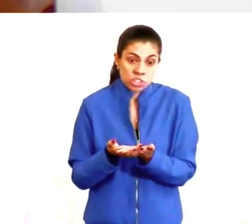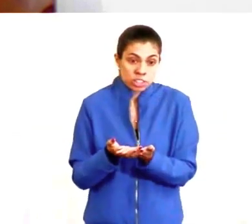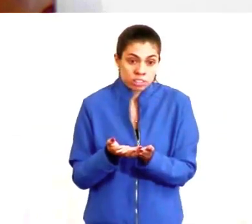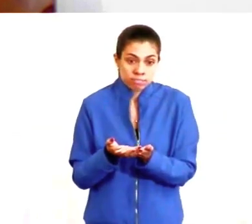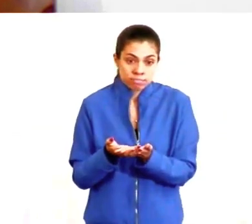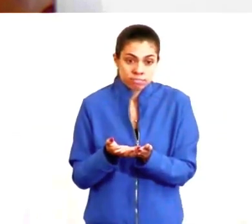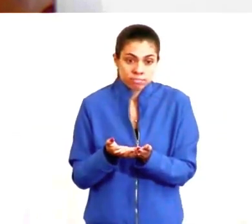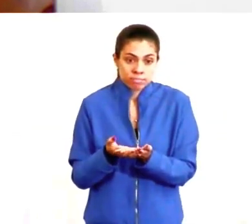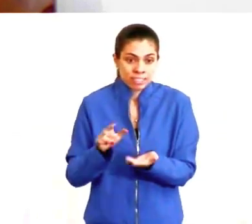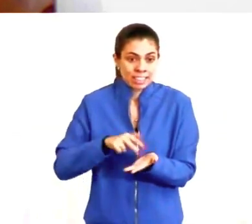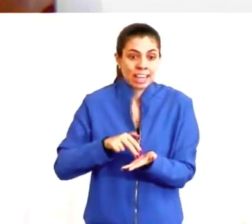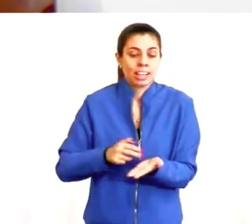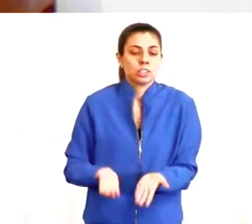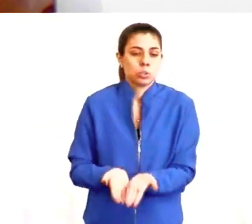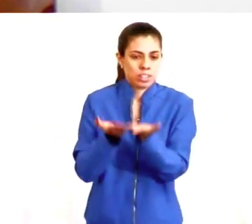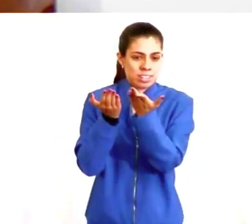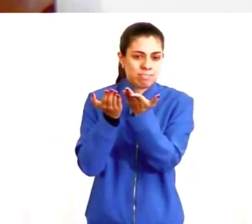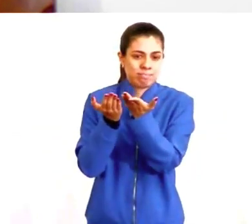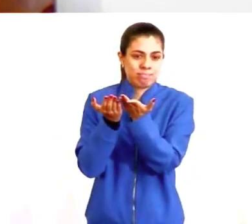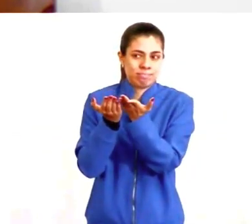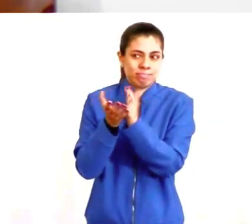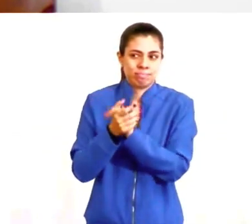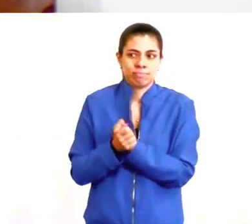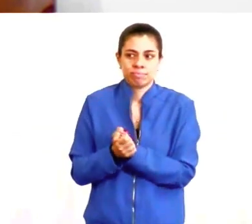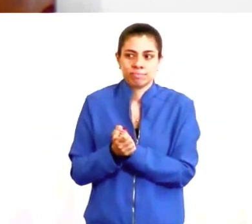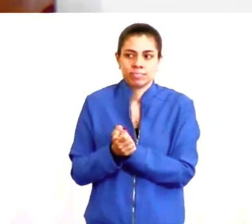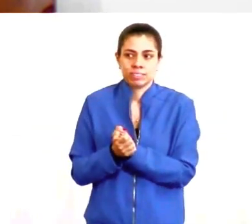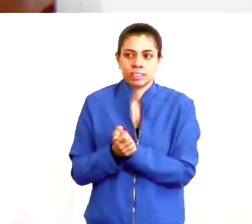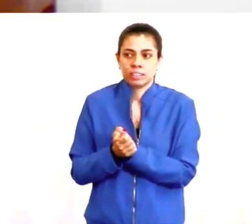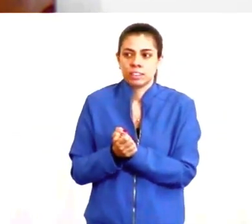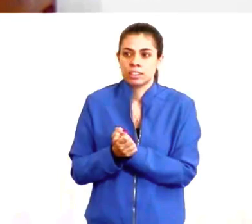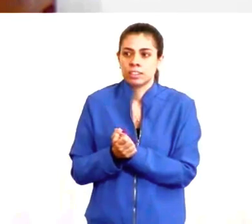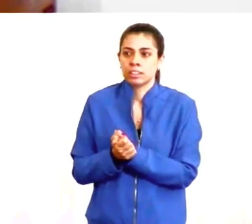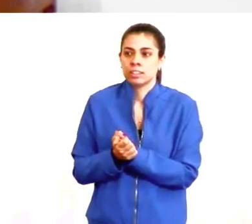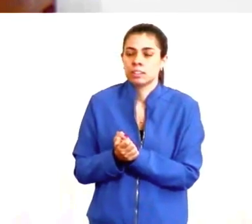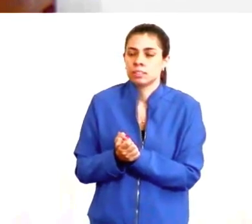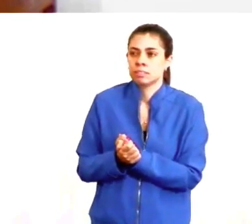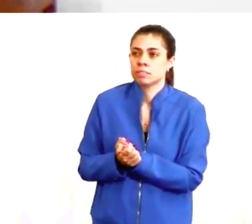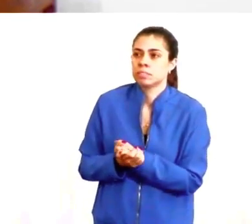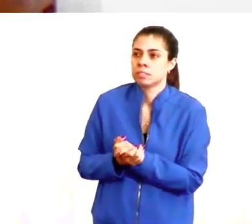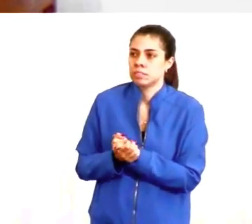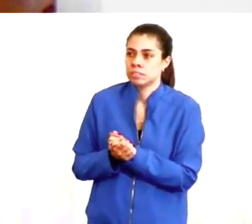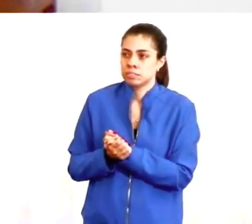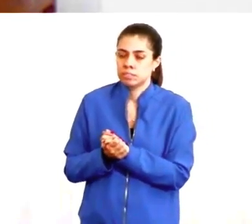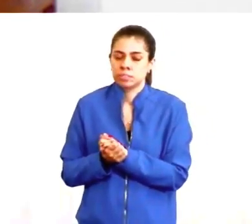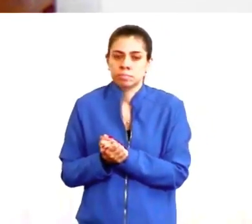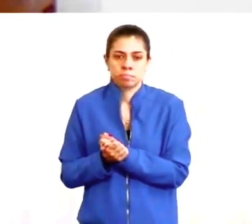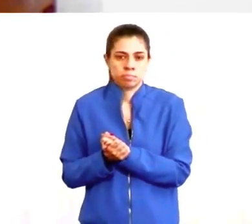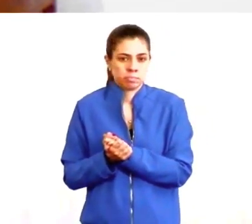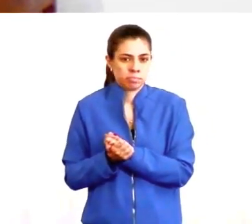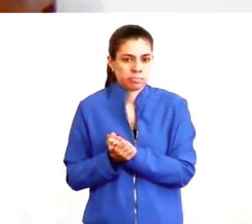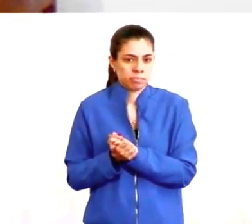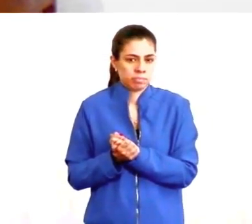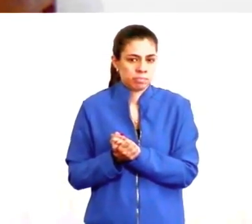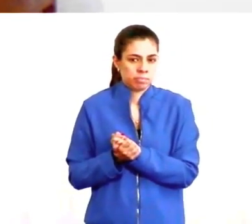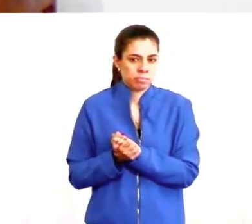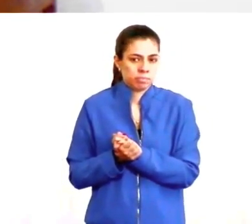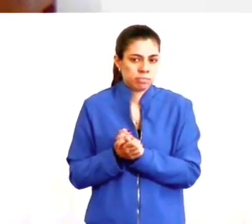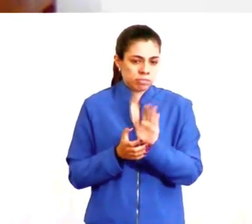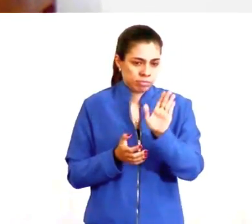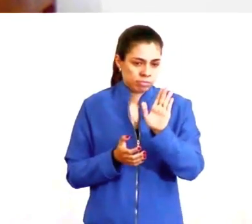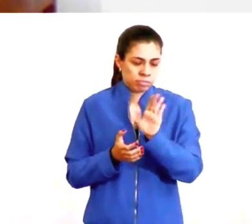três troncos maiores no mundo inteiro. E aqui não vai nem juízo de valor, não há emissão de juízo de